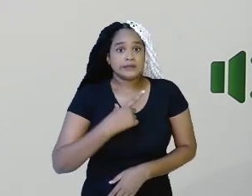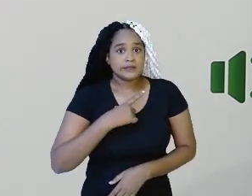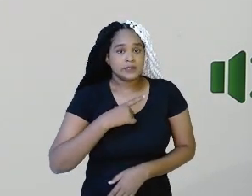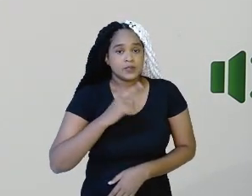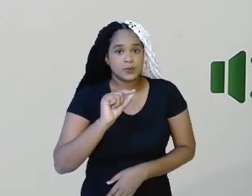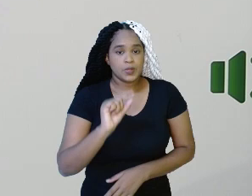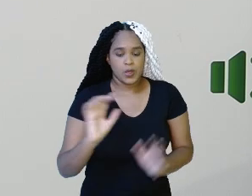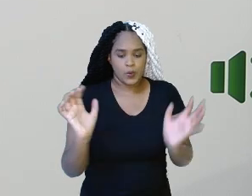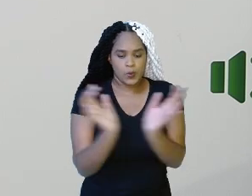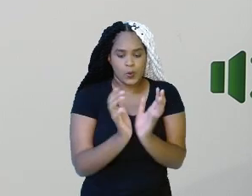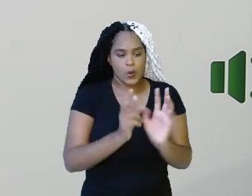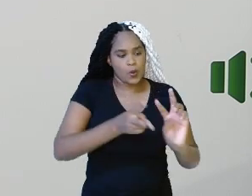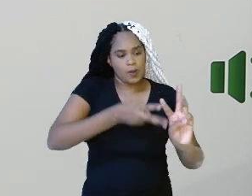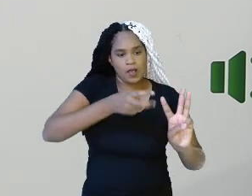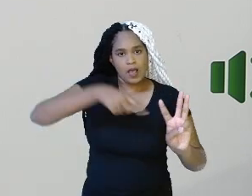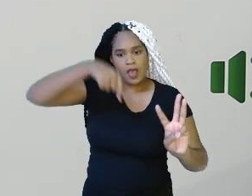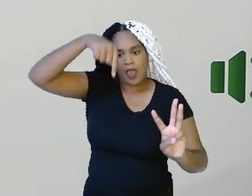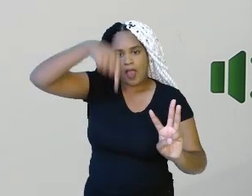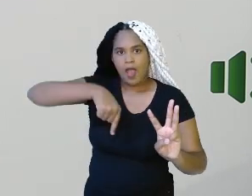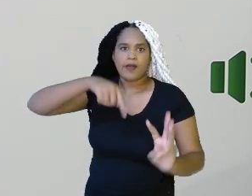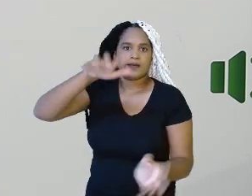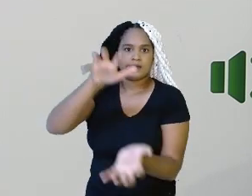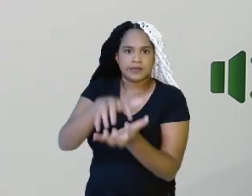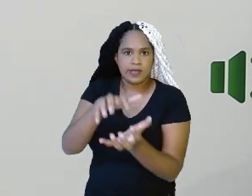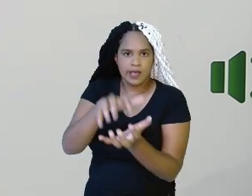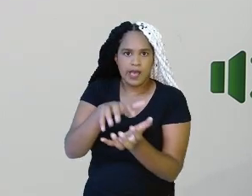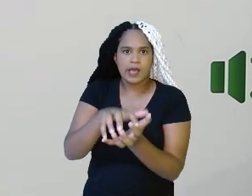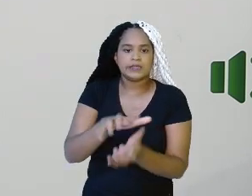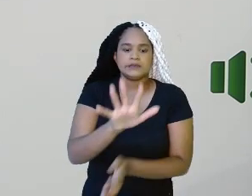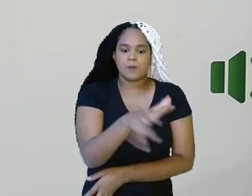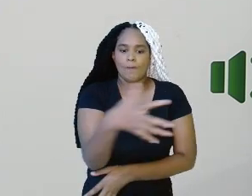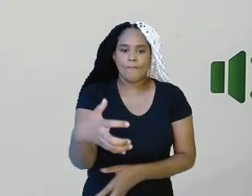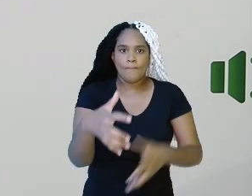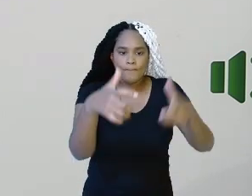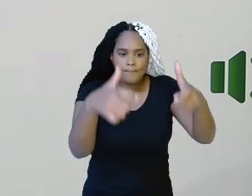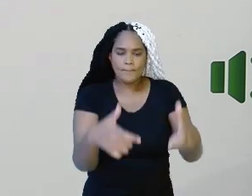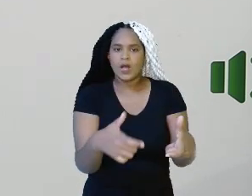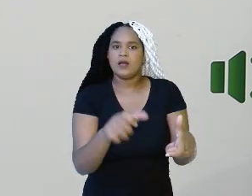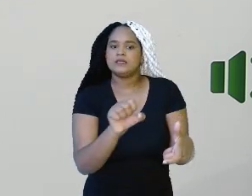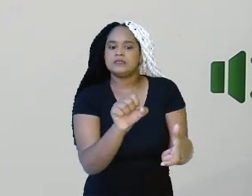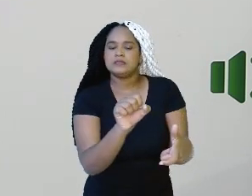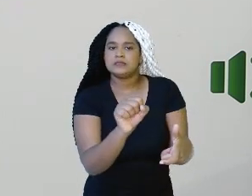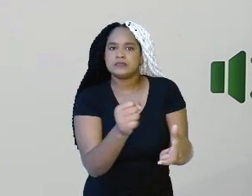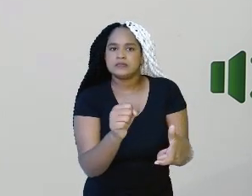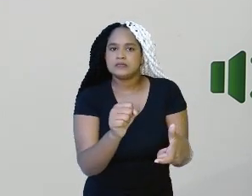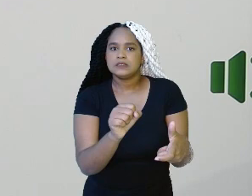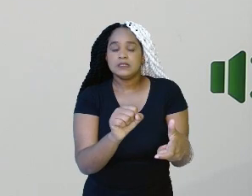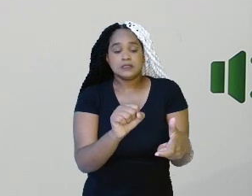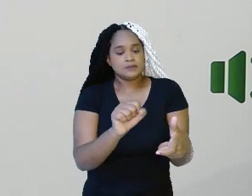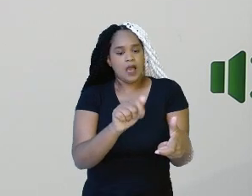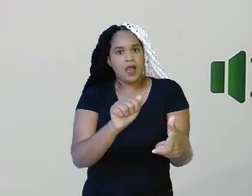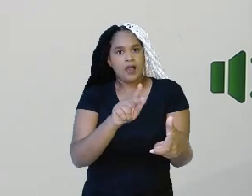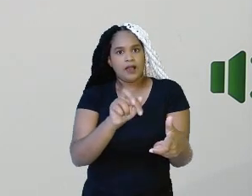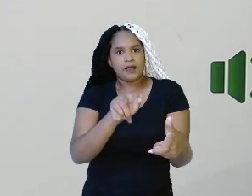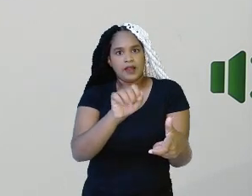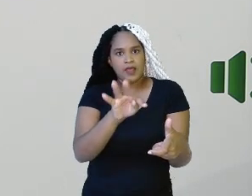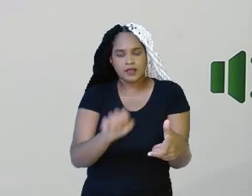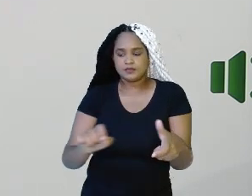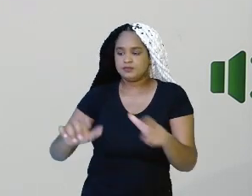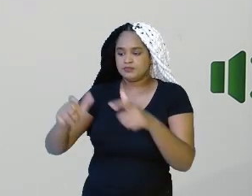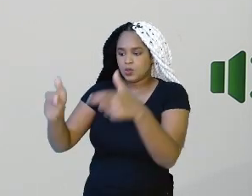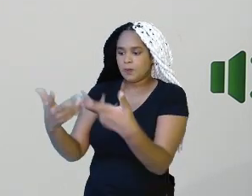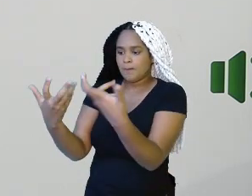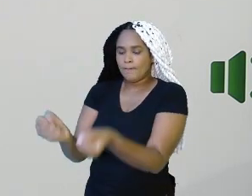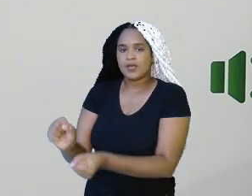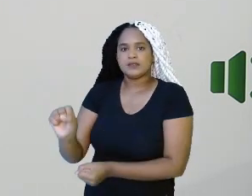no sertão do estado, lá no semiárido, naquele lugar mais quente que existe aqui, né? E nós também